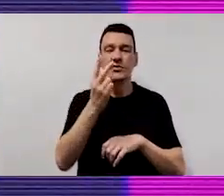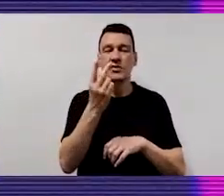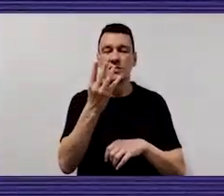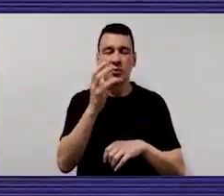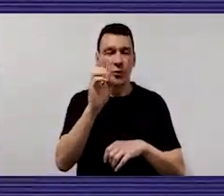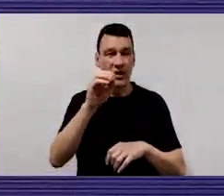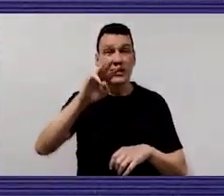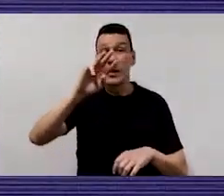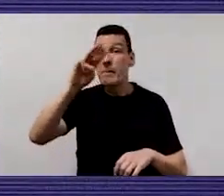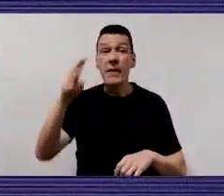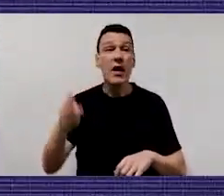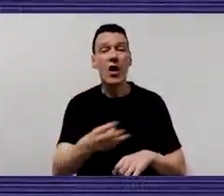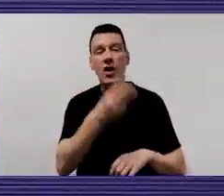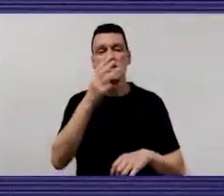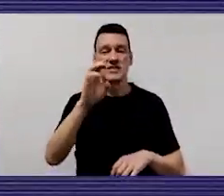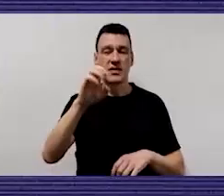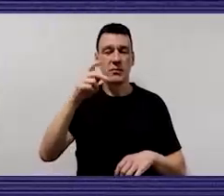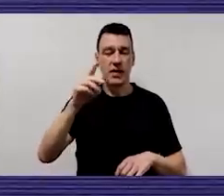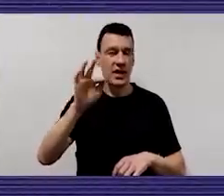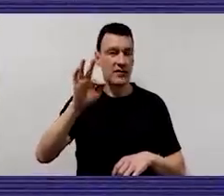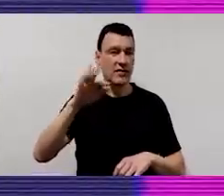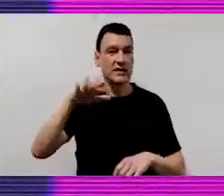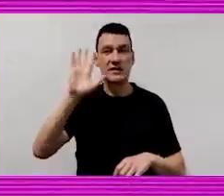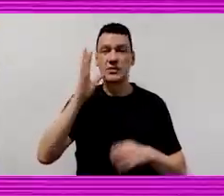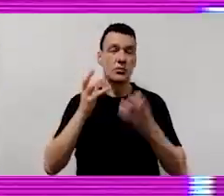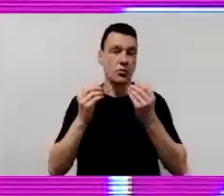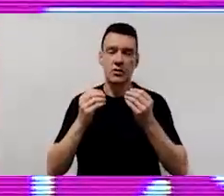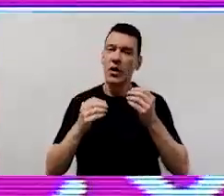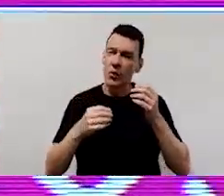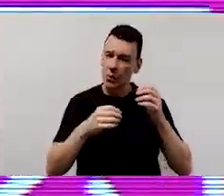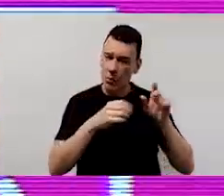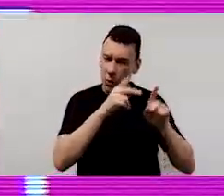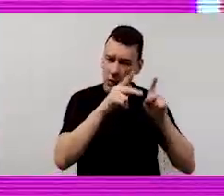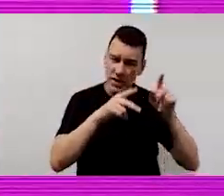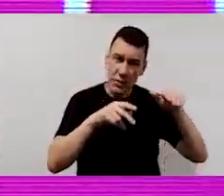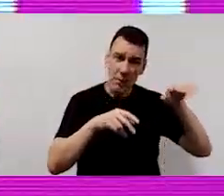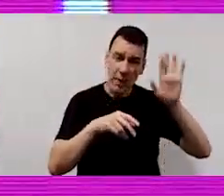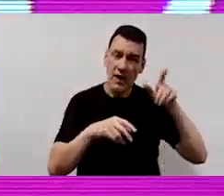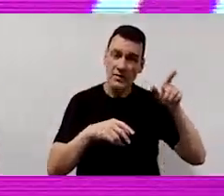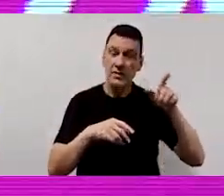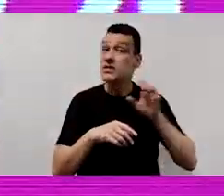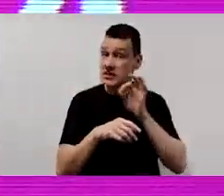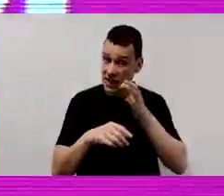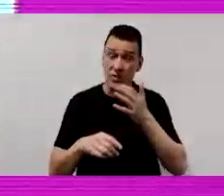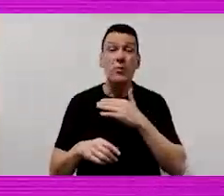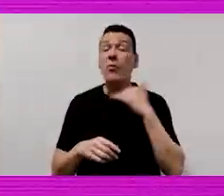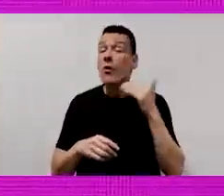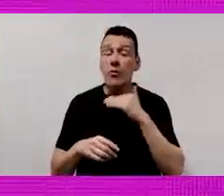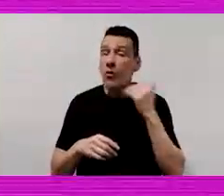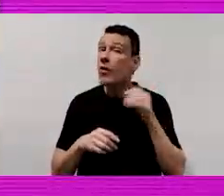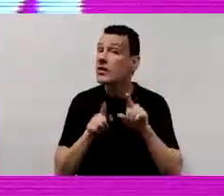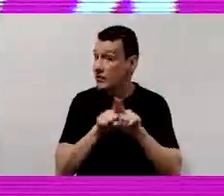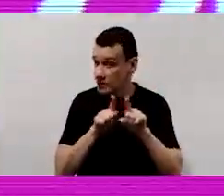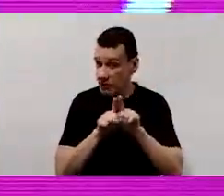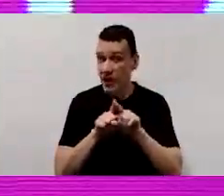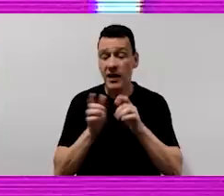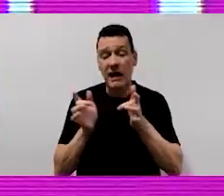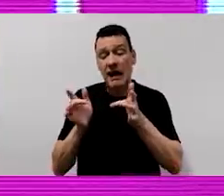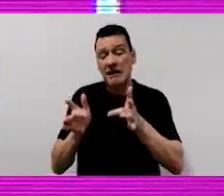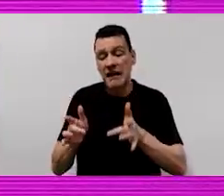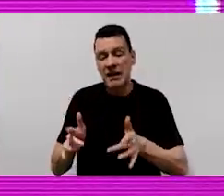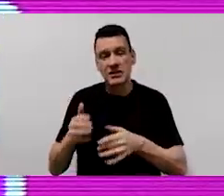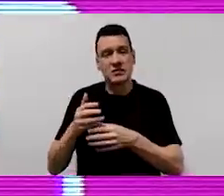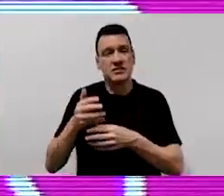240 milhões de CPFs. Eles vão falar, mais que a população, sim. A gente sabe quem está morto também. Vocês já ouviram falar, mas existe uma fraude que chama